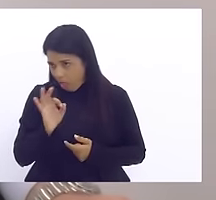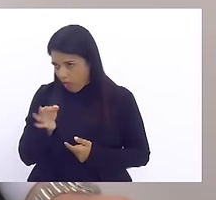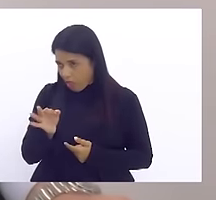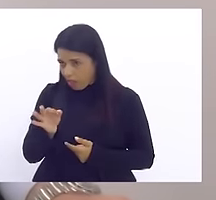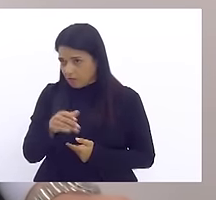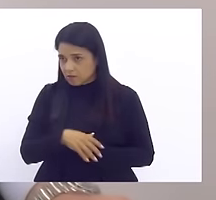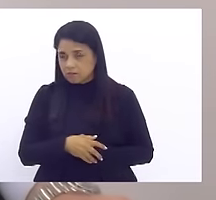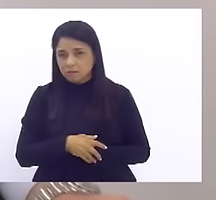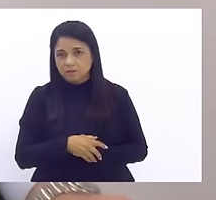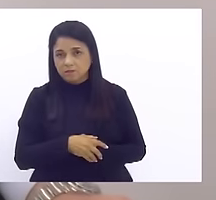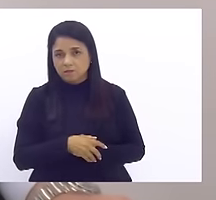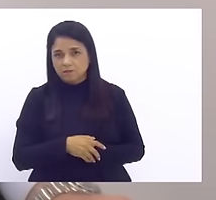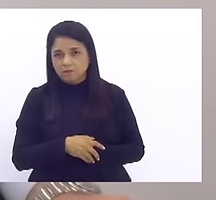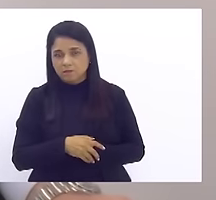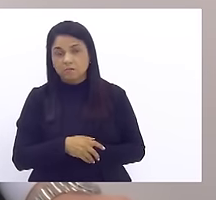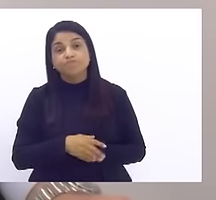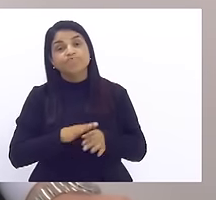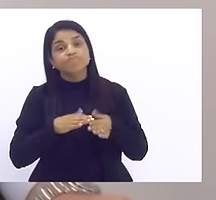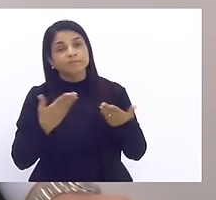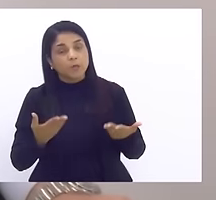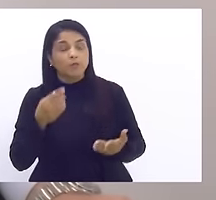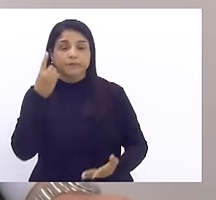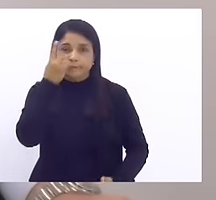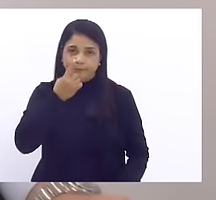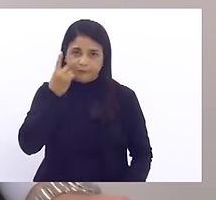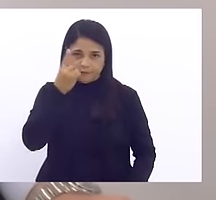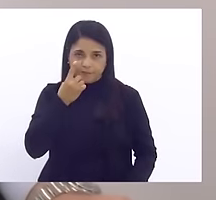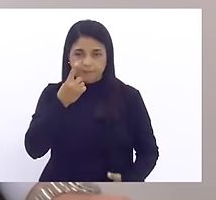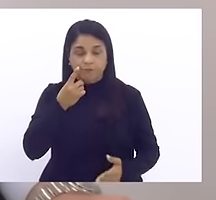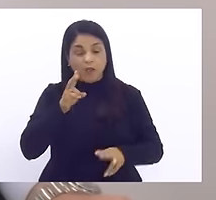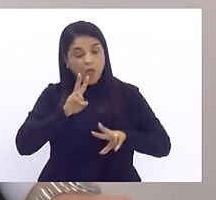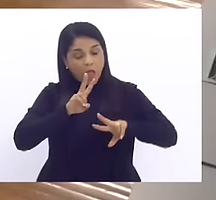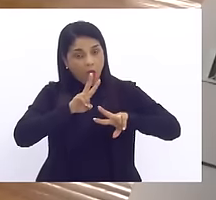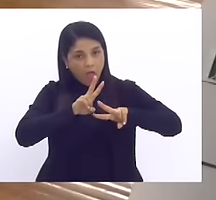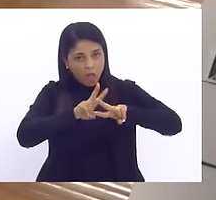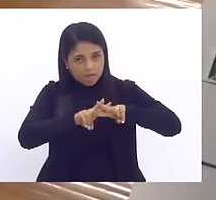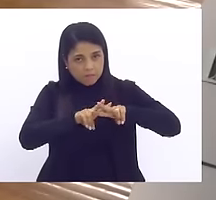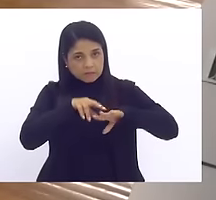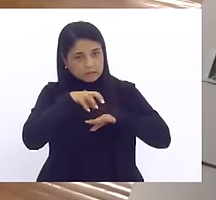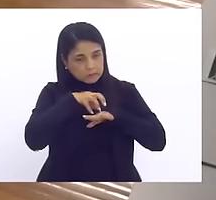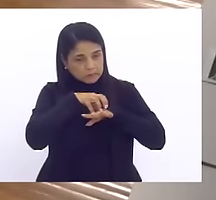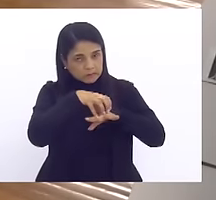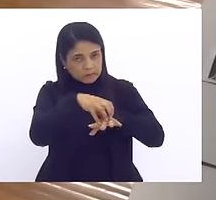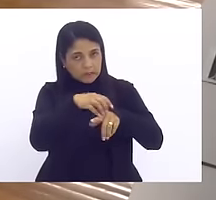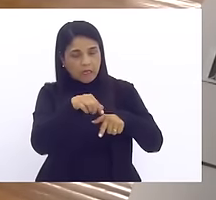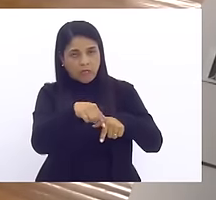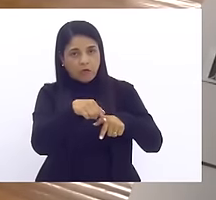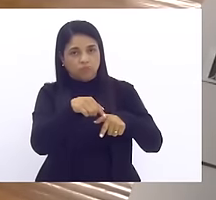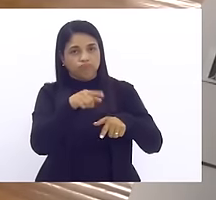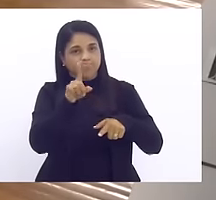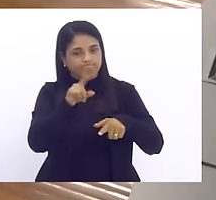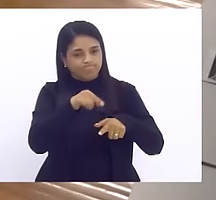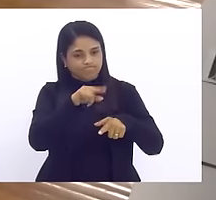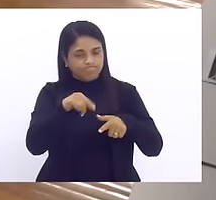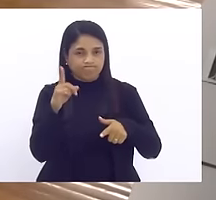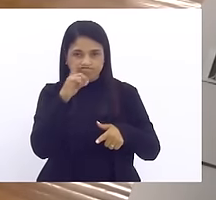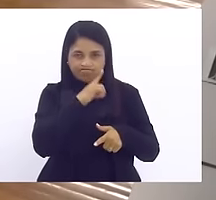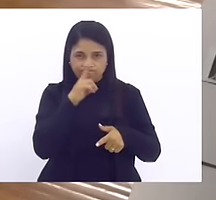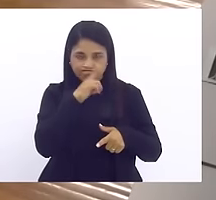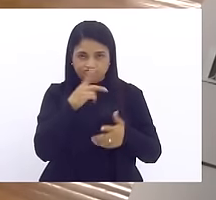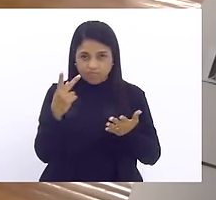é um empréstimo da chave então Deputado no caso de apreensão de transporte que está fazendo transporte legal eu